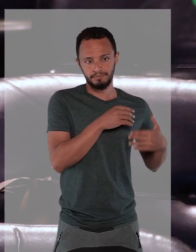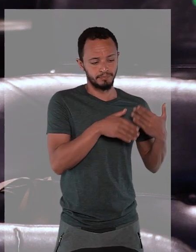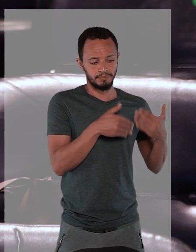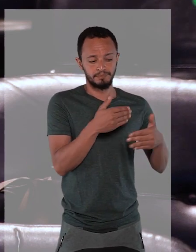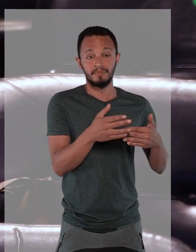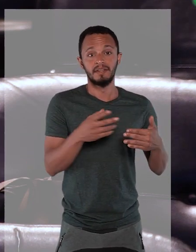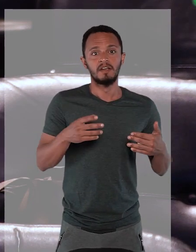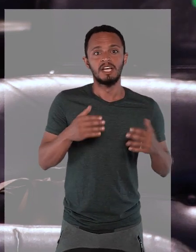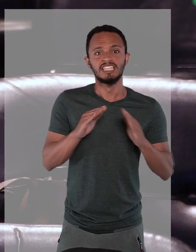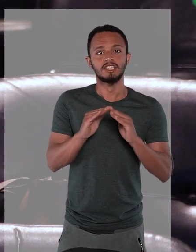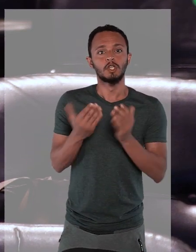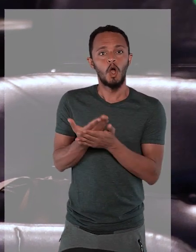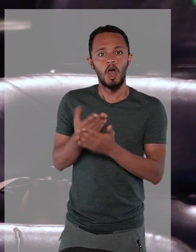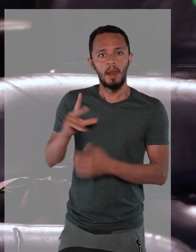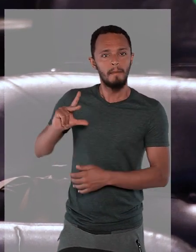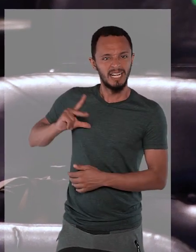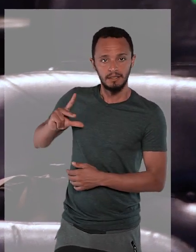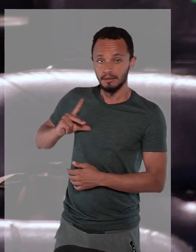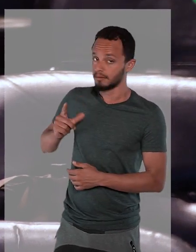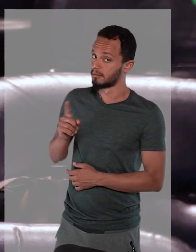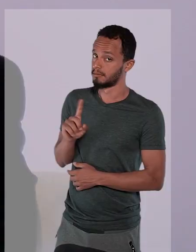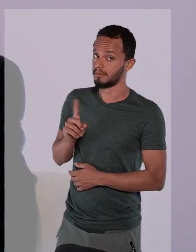escola privada. Então,